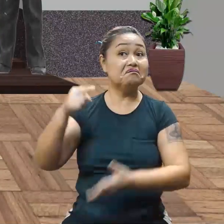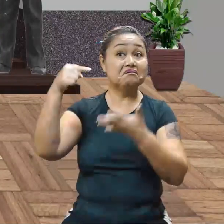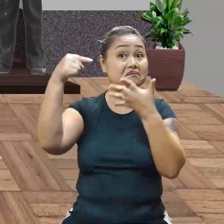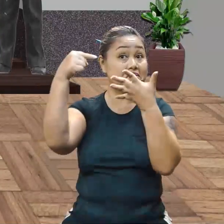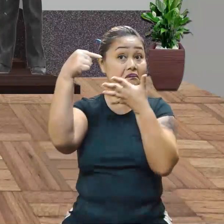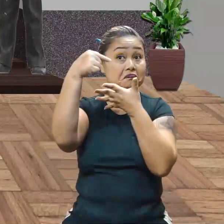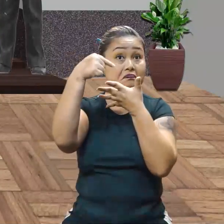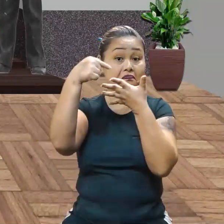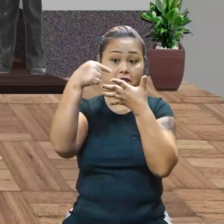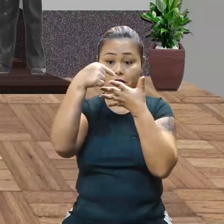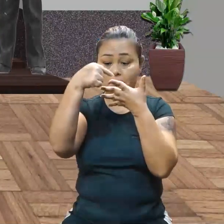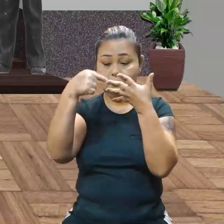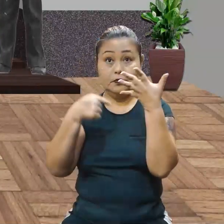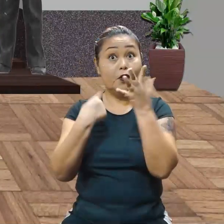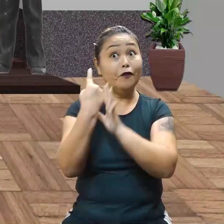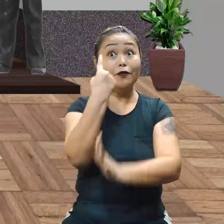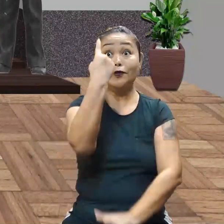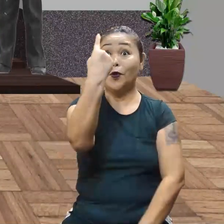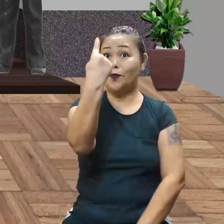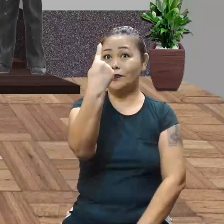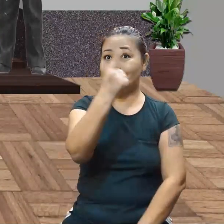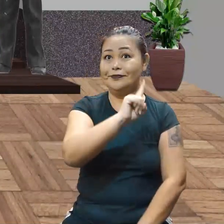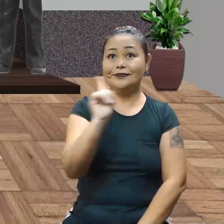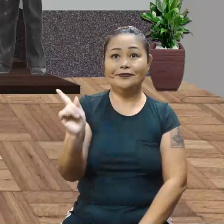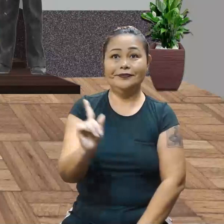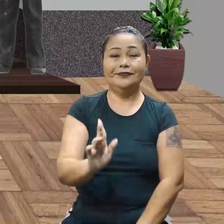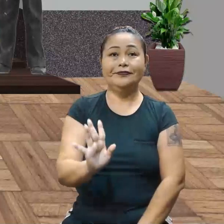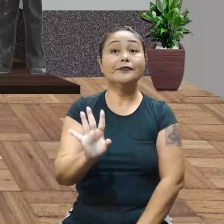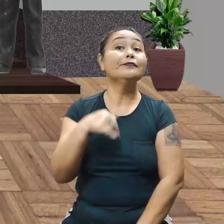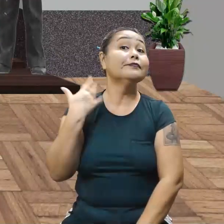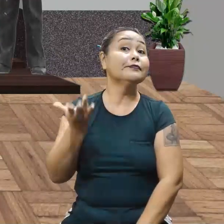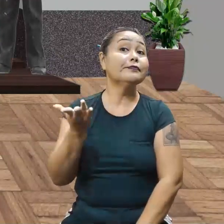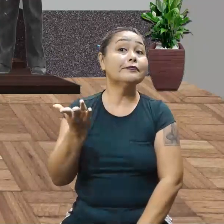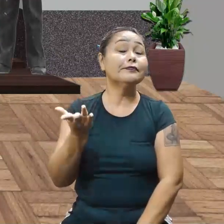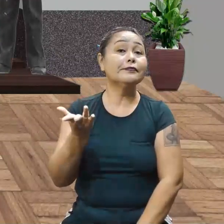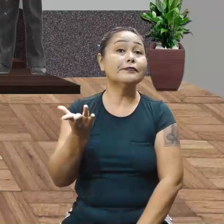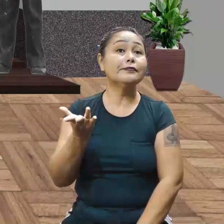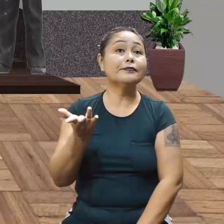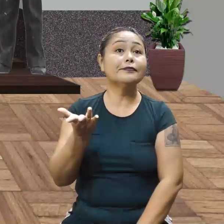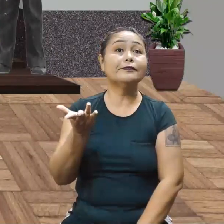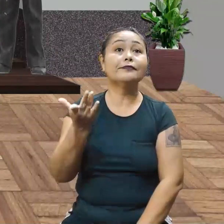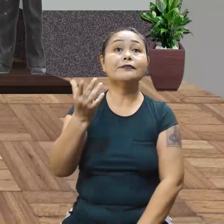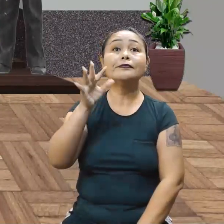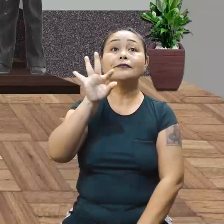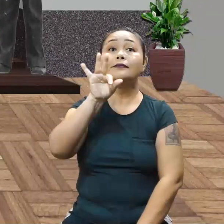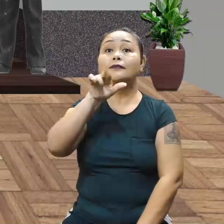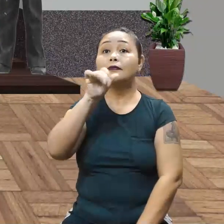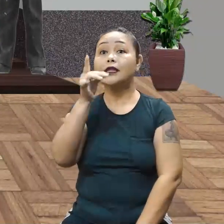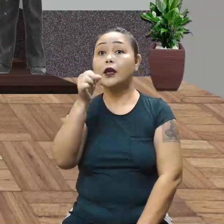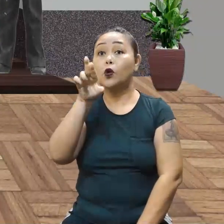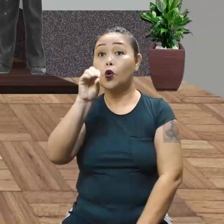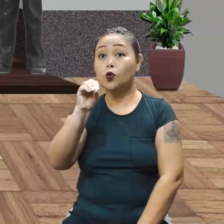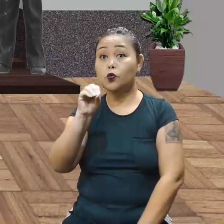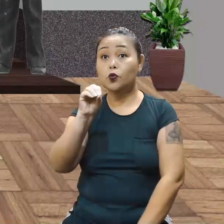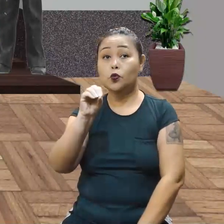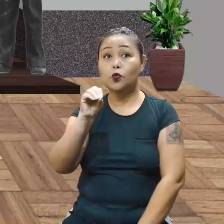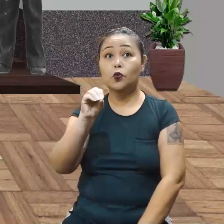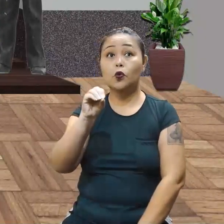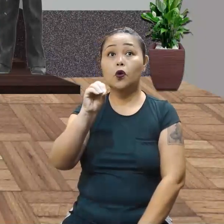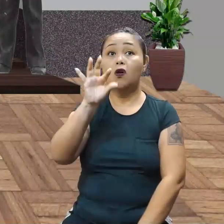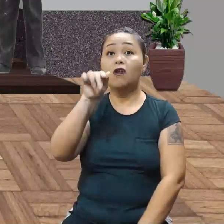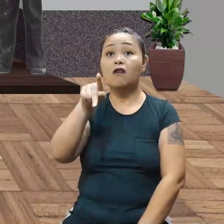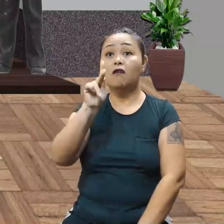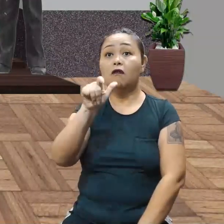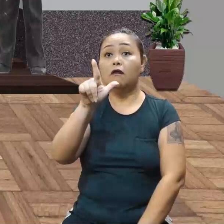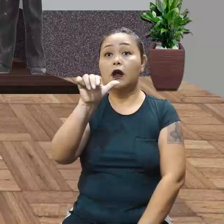nenhum dos 4. Foi só um desses daí. Quem foi? Theodore Roosevelt? Frank